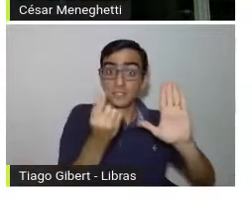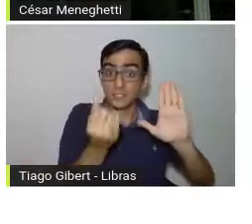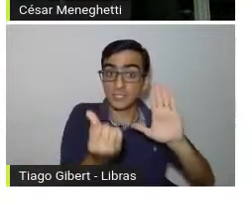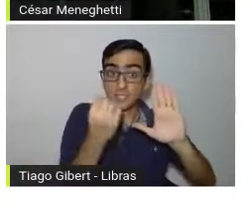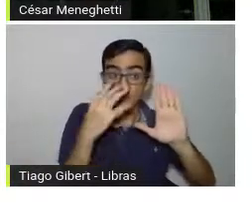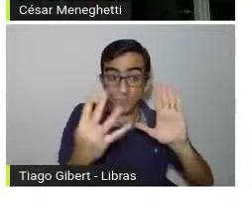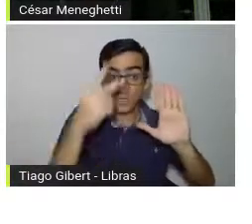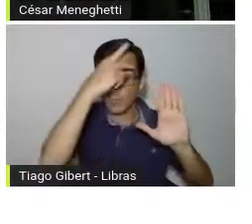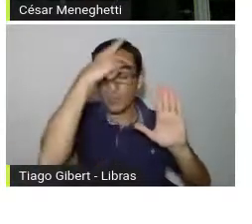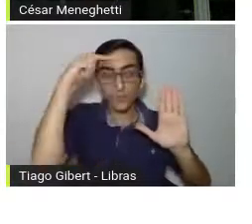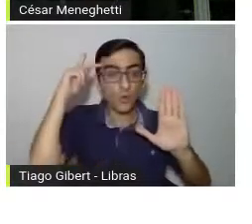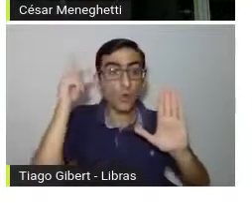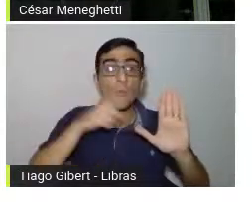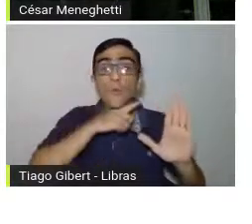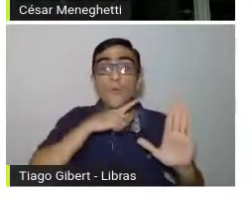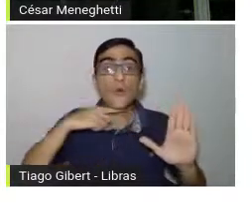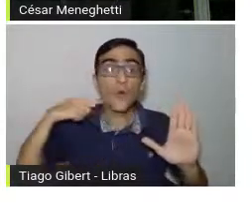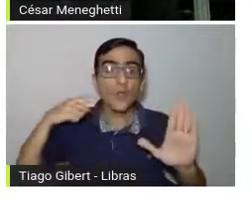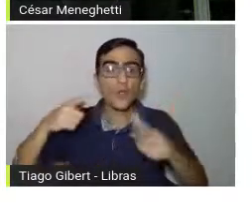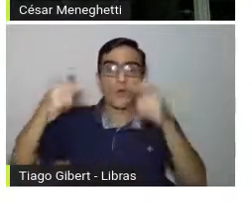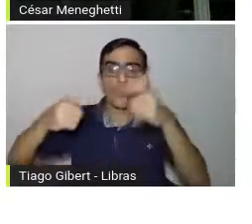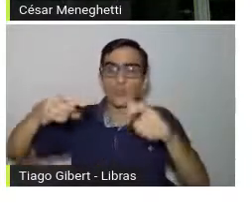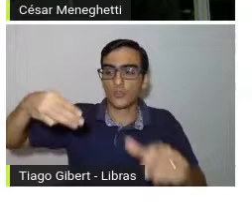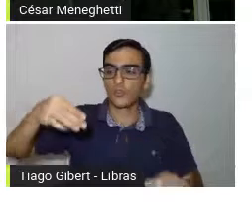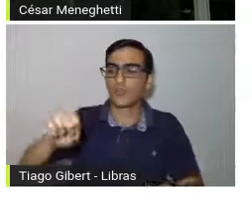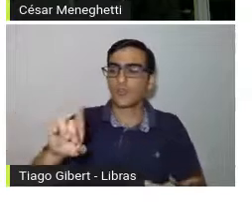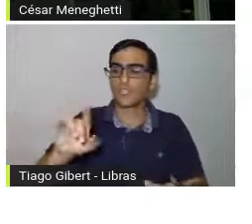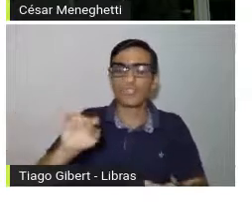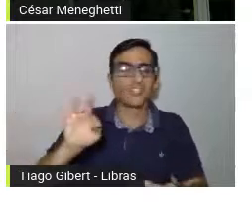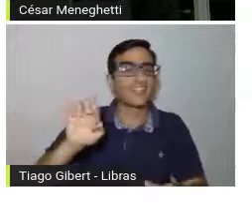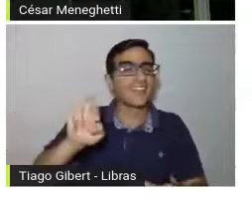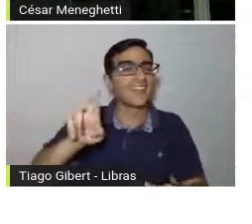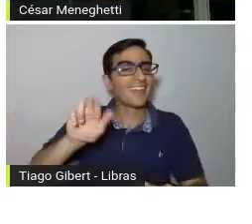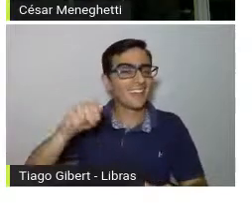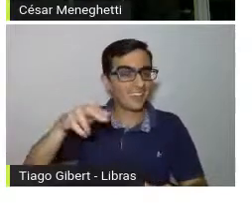pessoas que morreram no Mediterrâneo. Então, é meio uma obra...